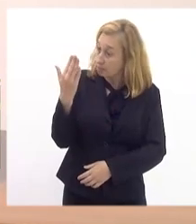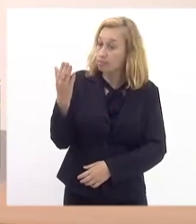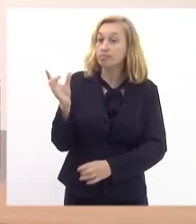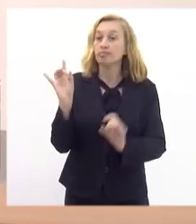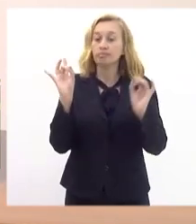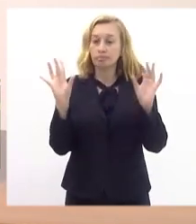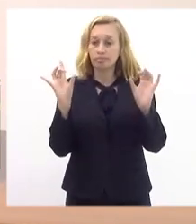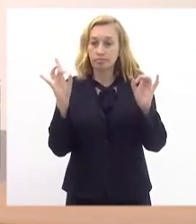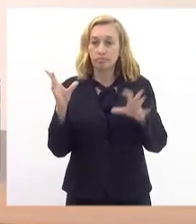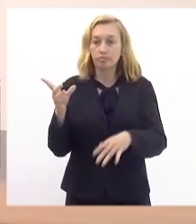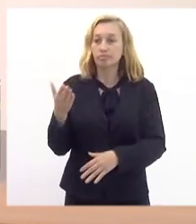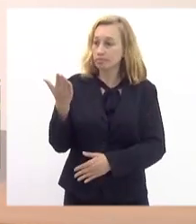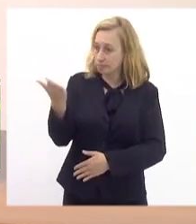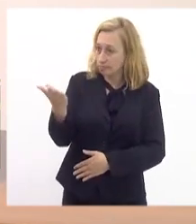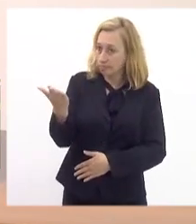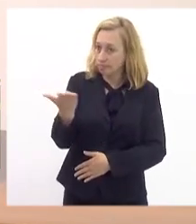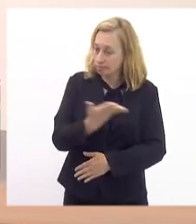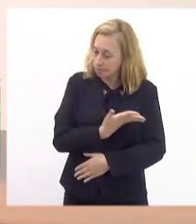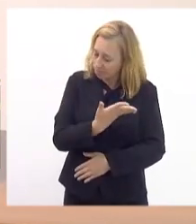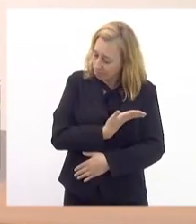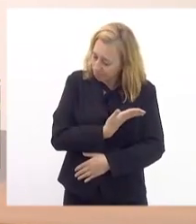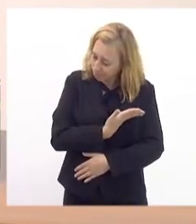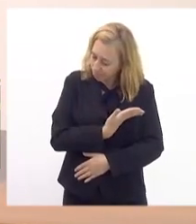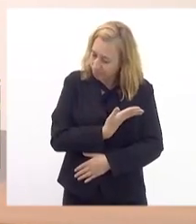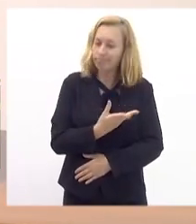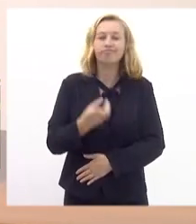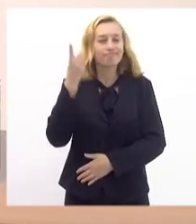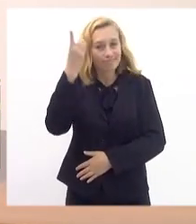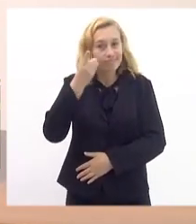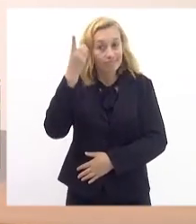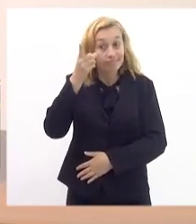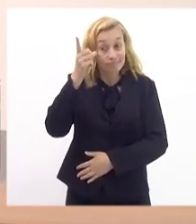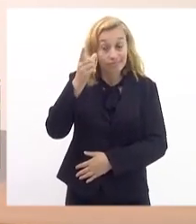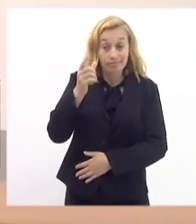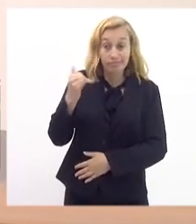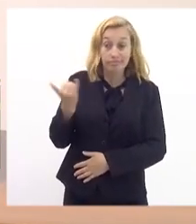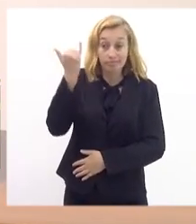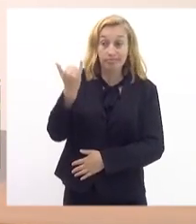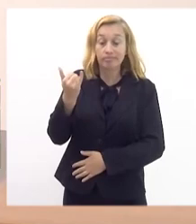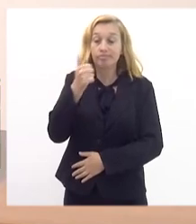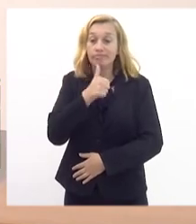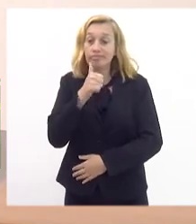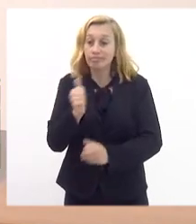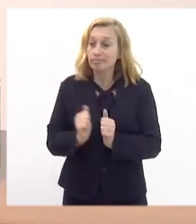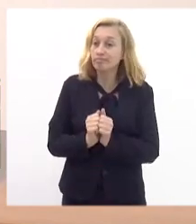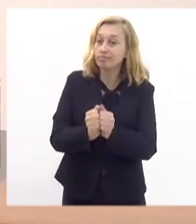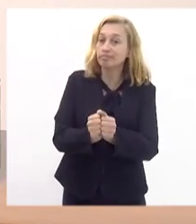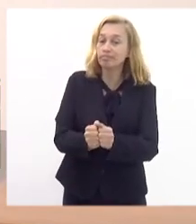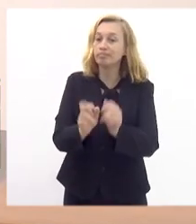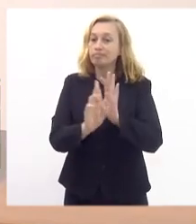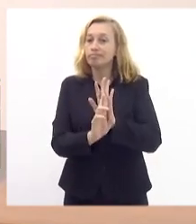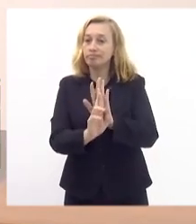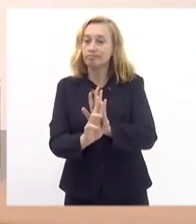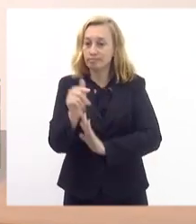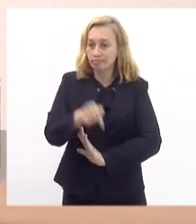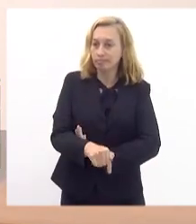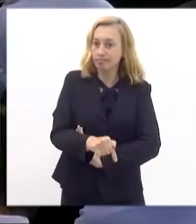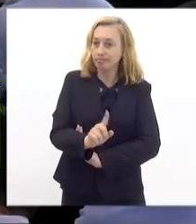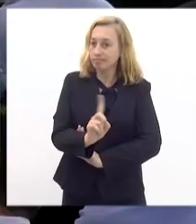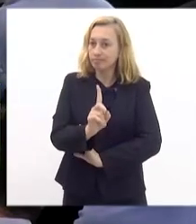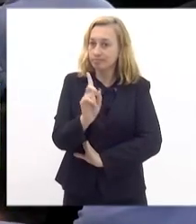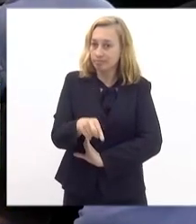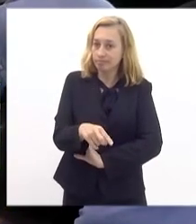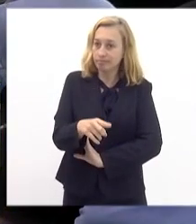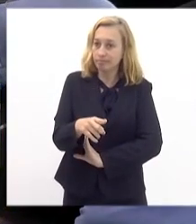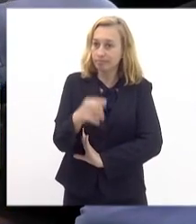especialmente a você companheira deputada você importante que mulheres estejam também aqui representadas E isso